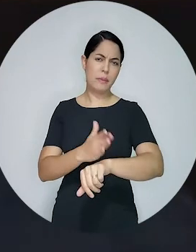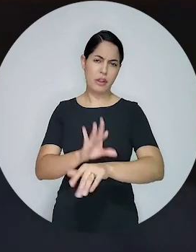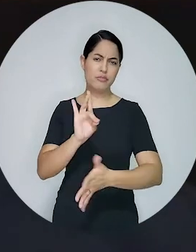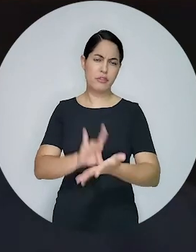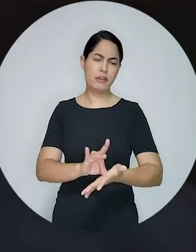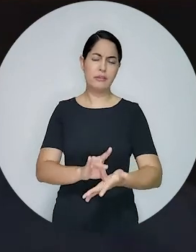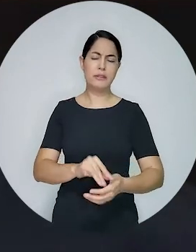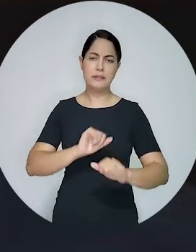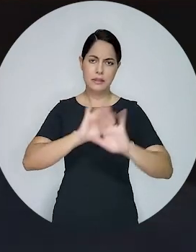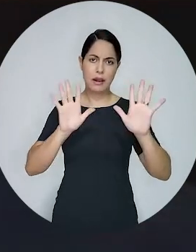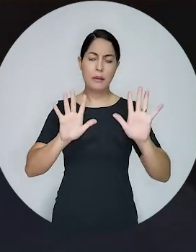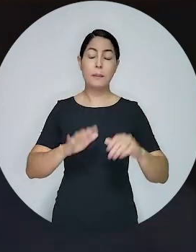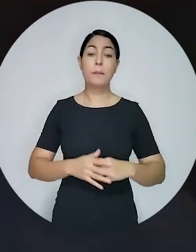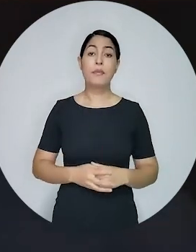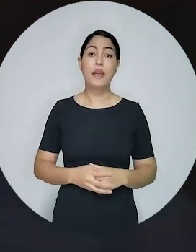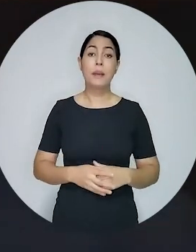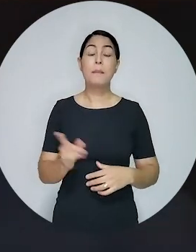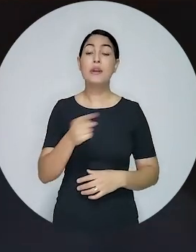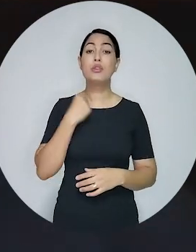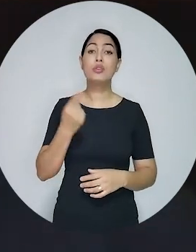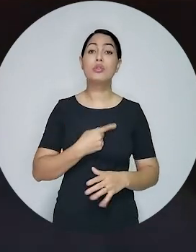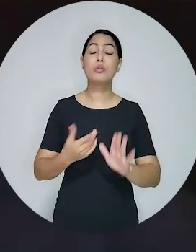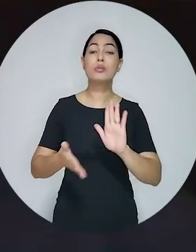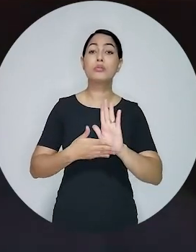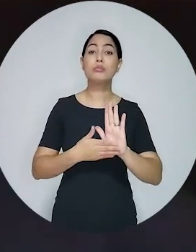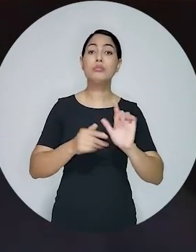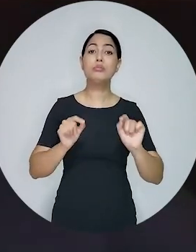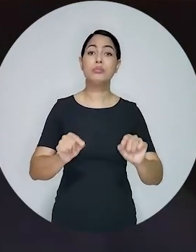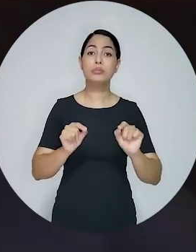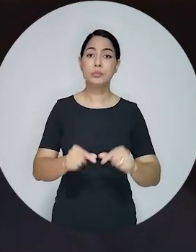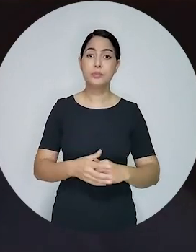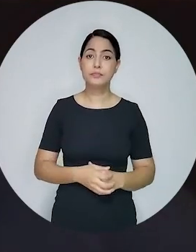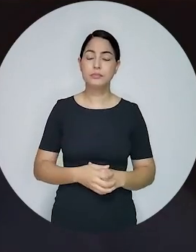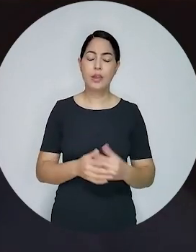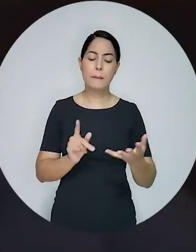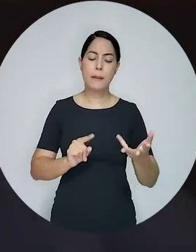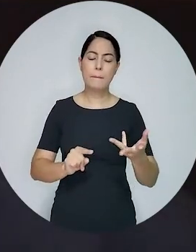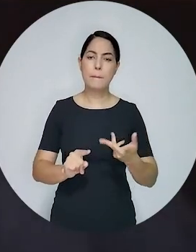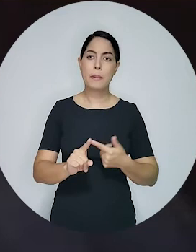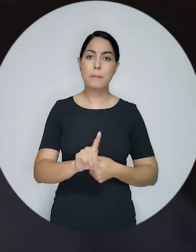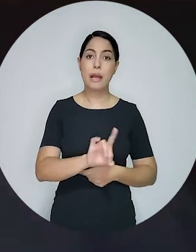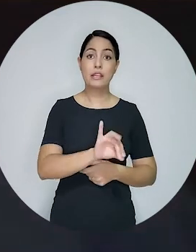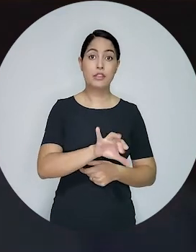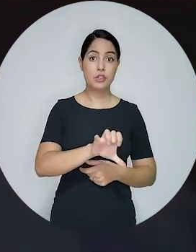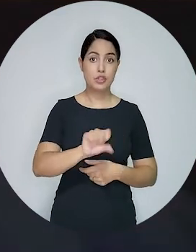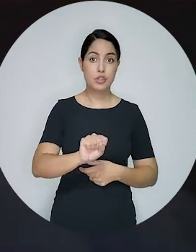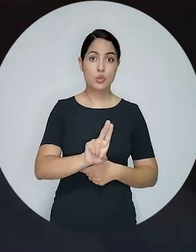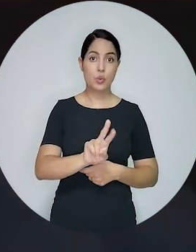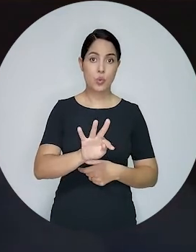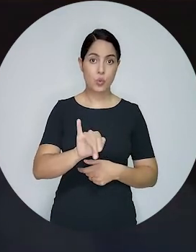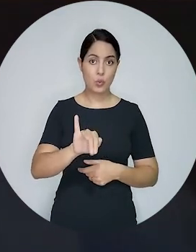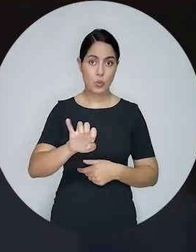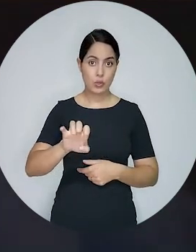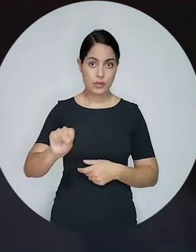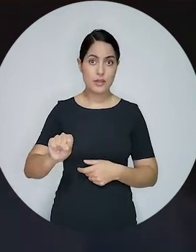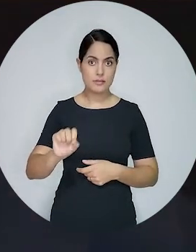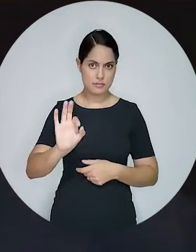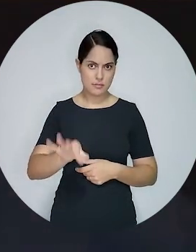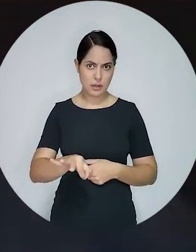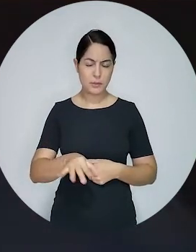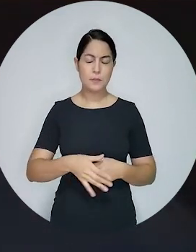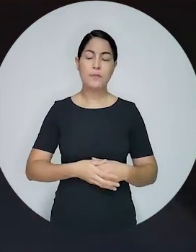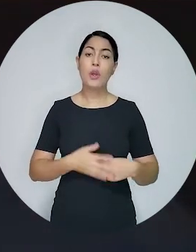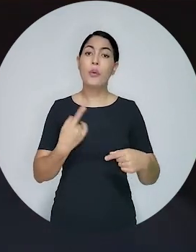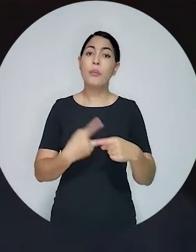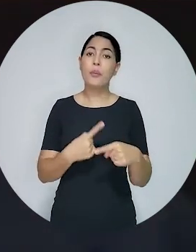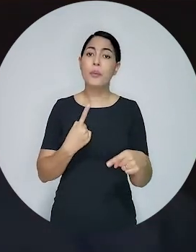né? Nessa linha também, nós estamos propondo aqui a contagem do prazo em dias úteis, né? A exemplo, né, também